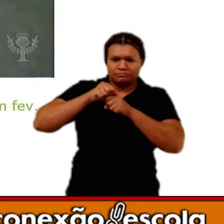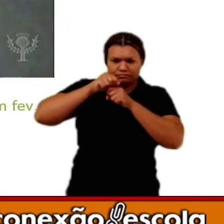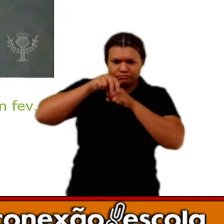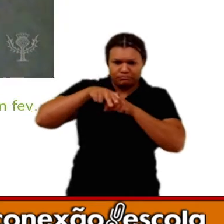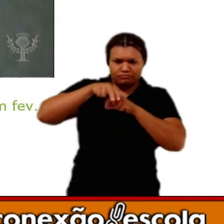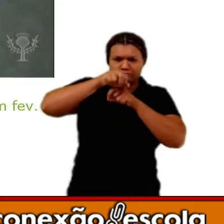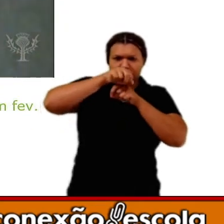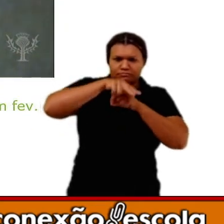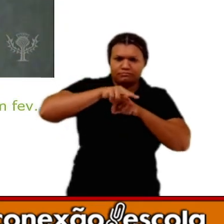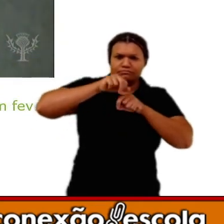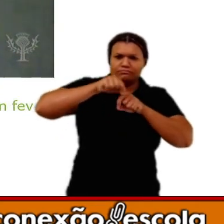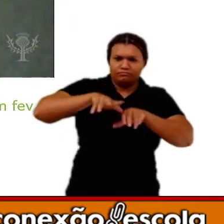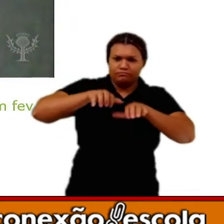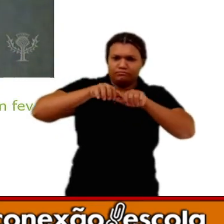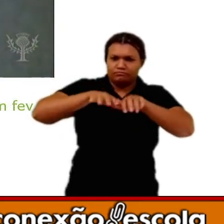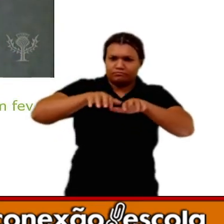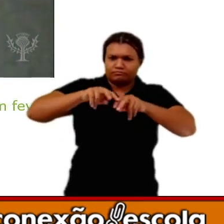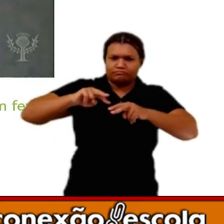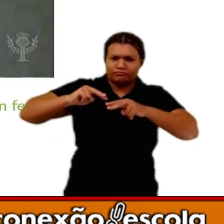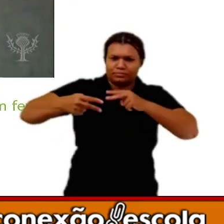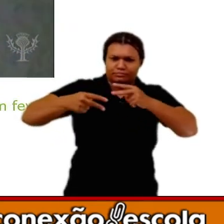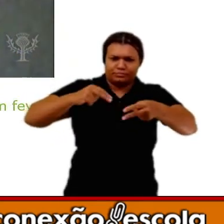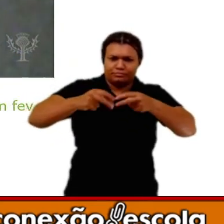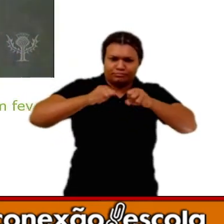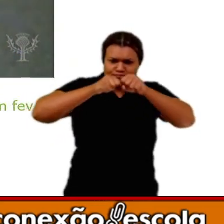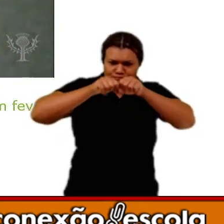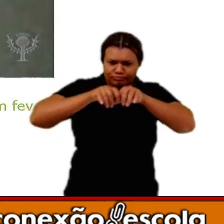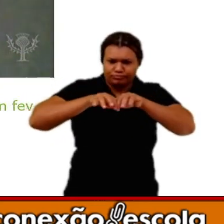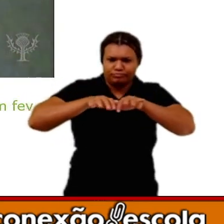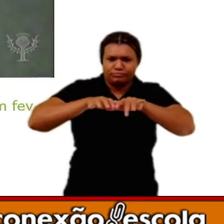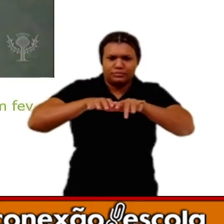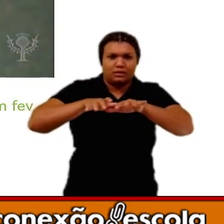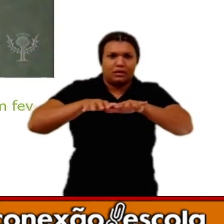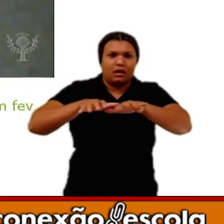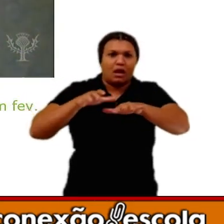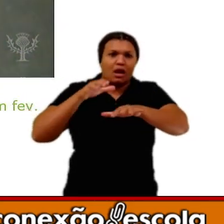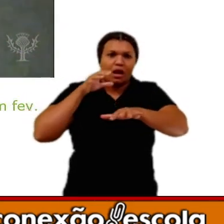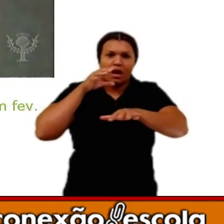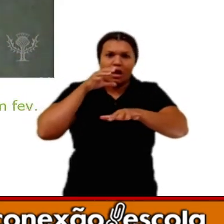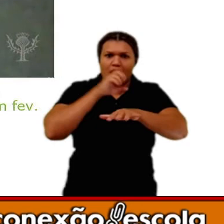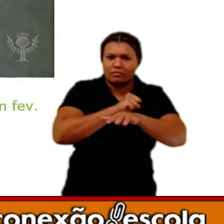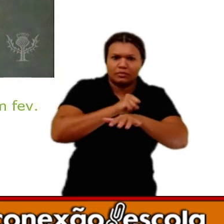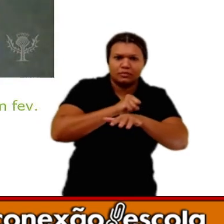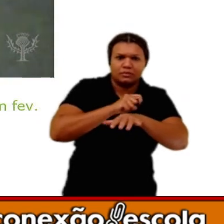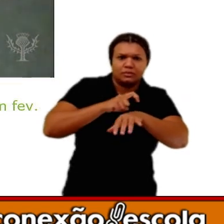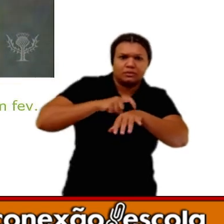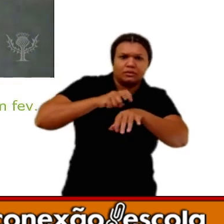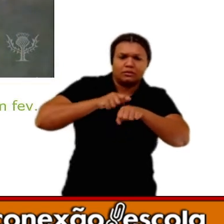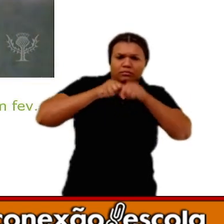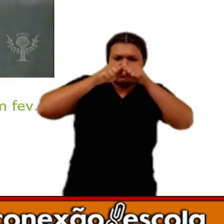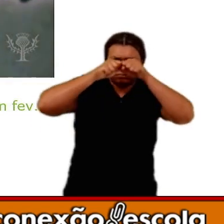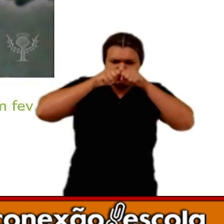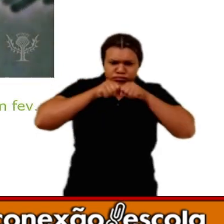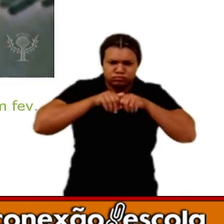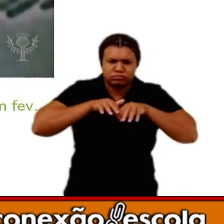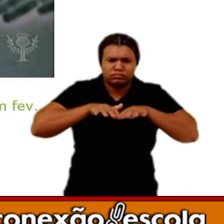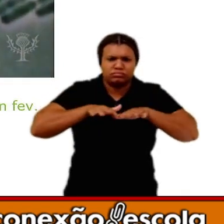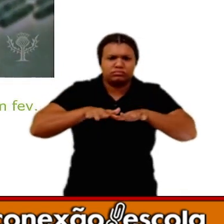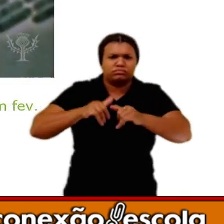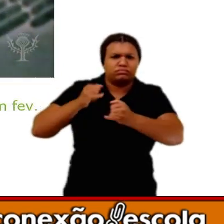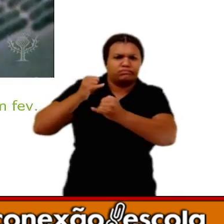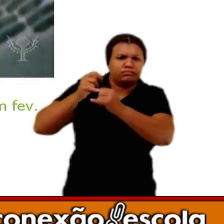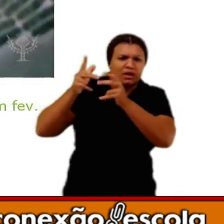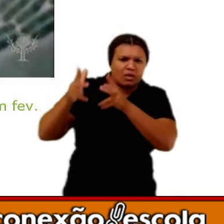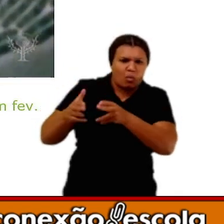mais 2, e de repente, num prazo muito curto, tem-se uma população idêntica